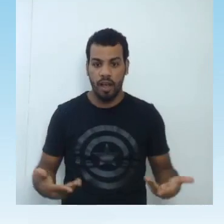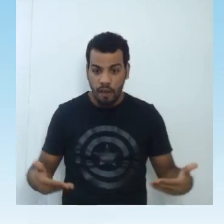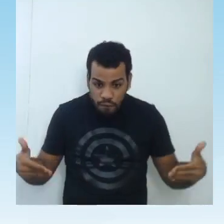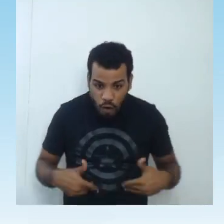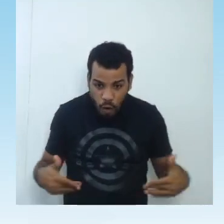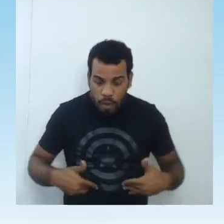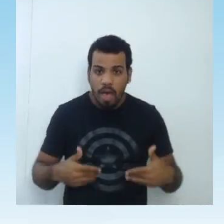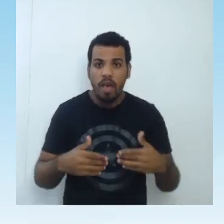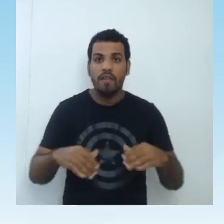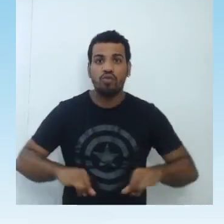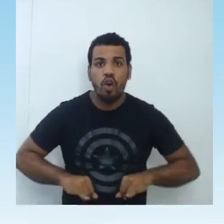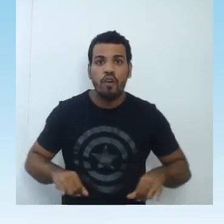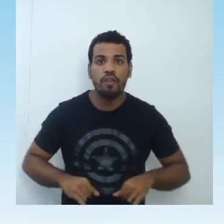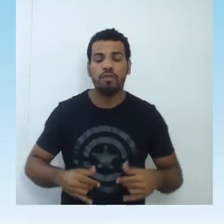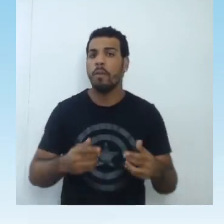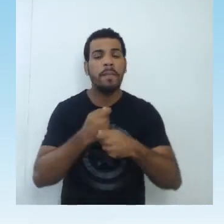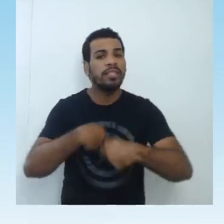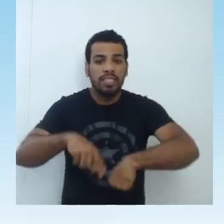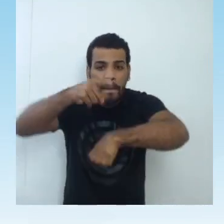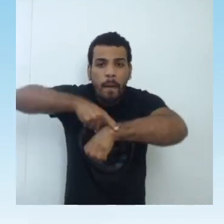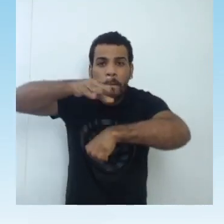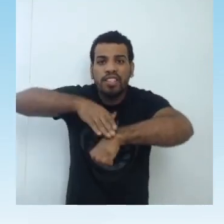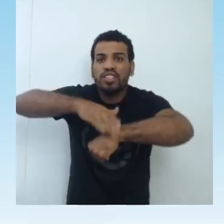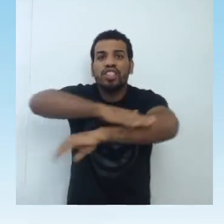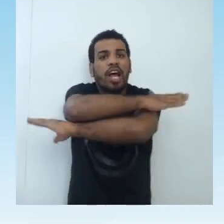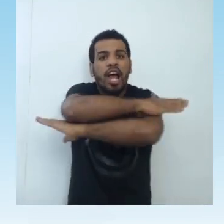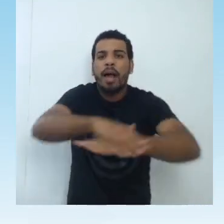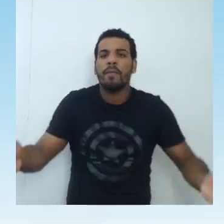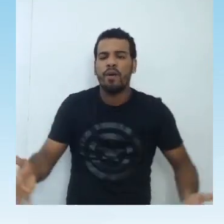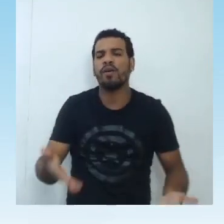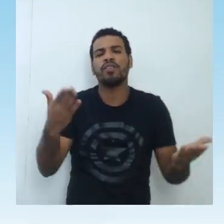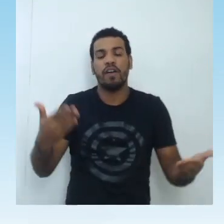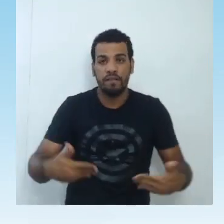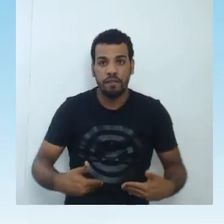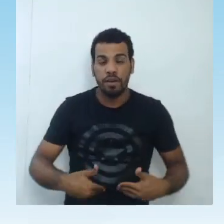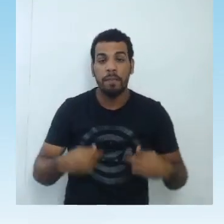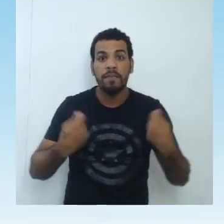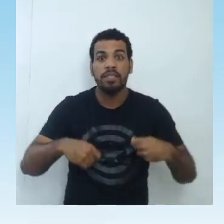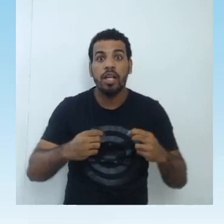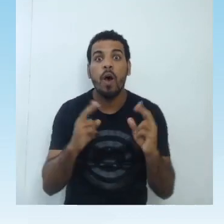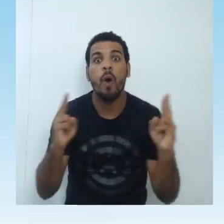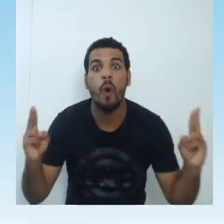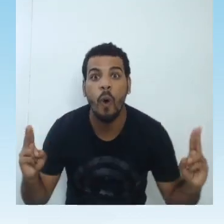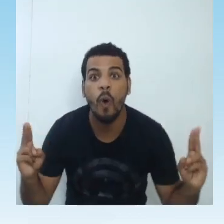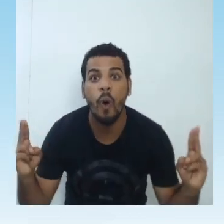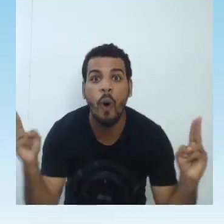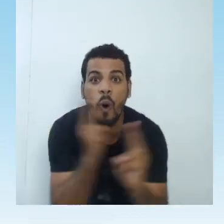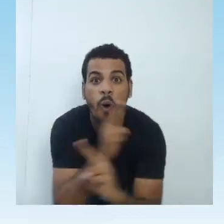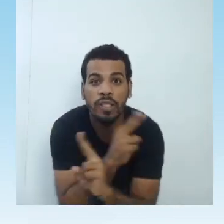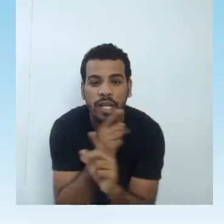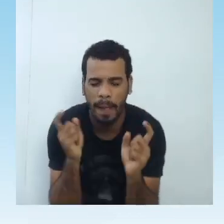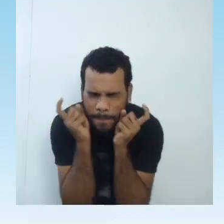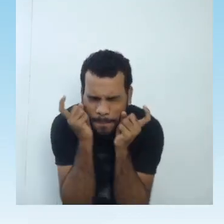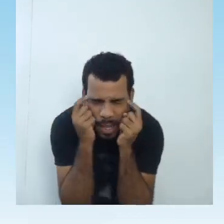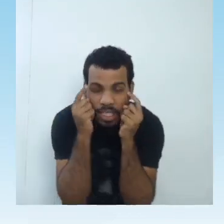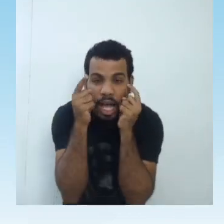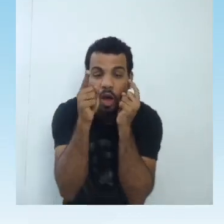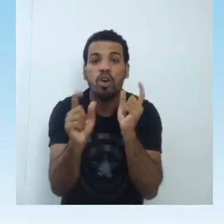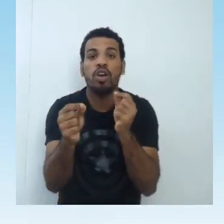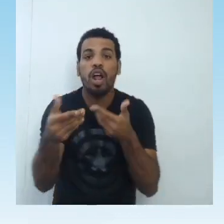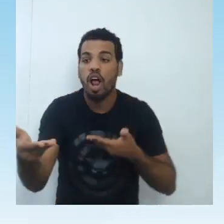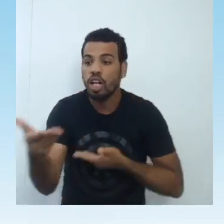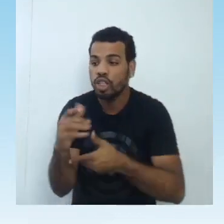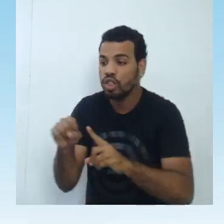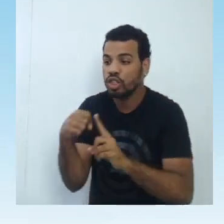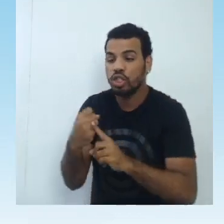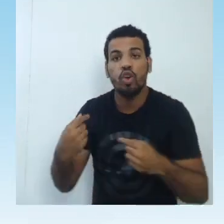precisa mais sofrer por fome, ninguém precisa mais passar fome. Então a gente precisa urgentemente pensar nessas relações